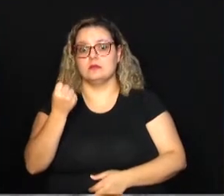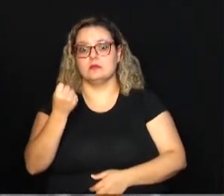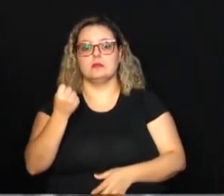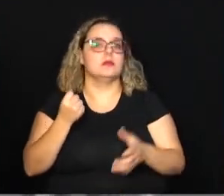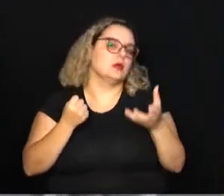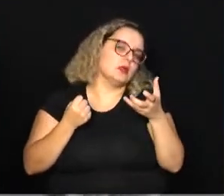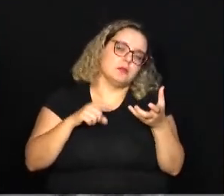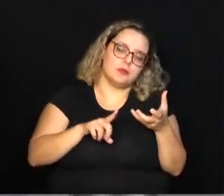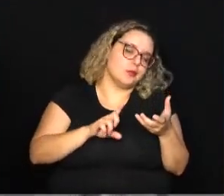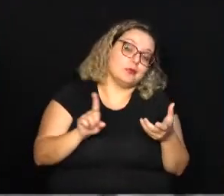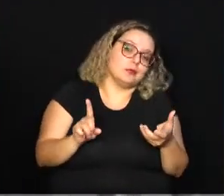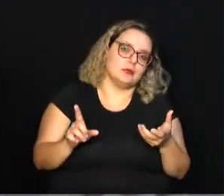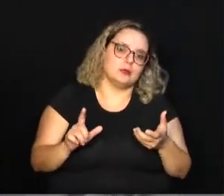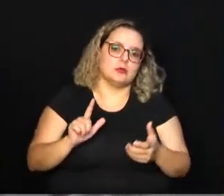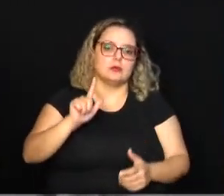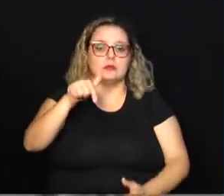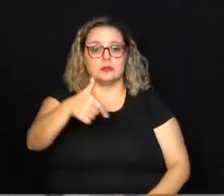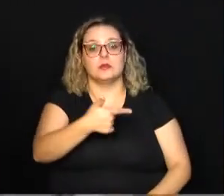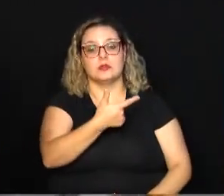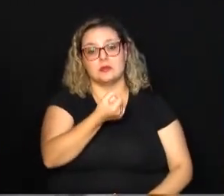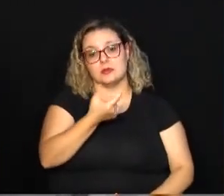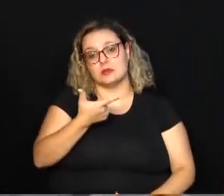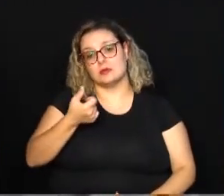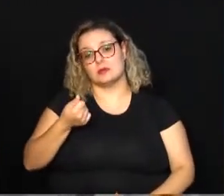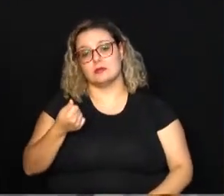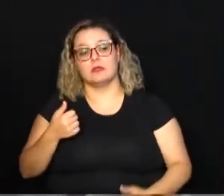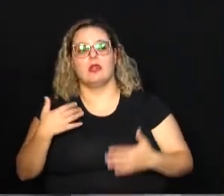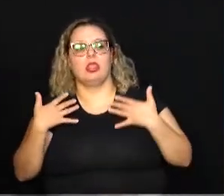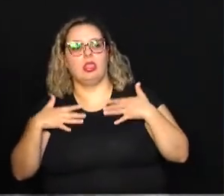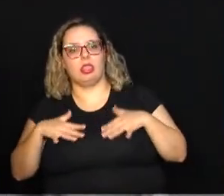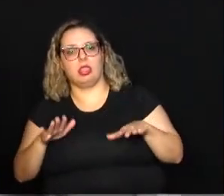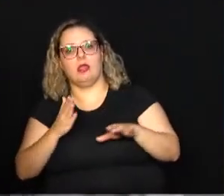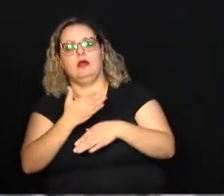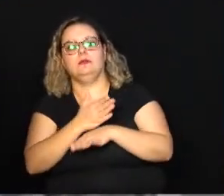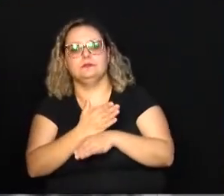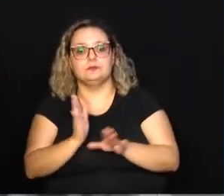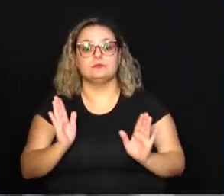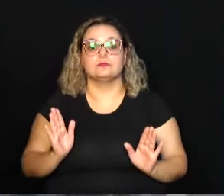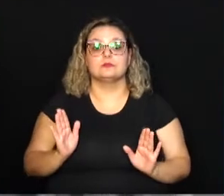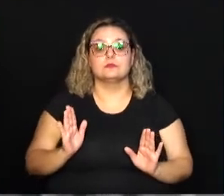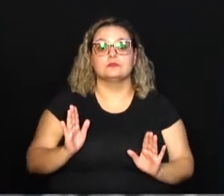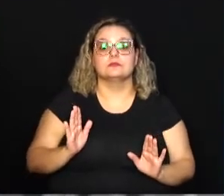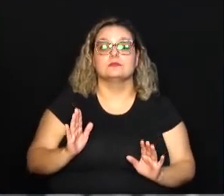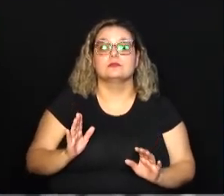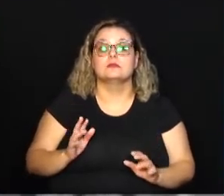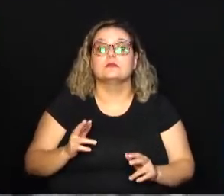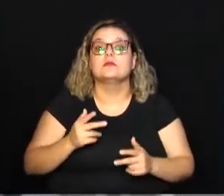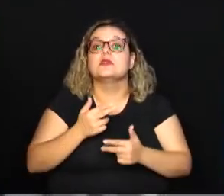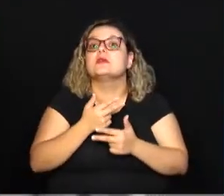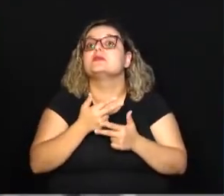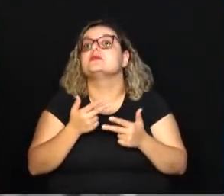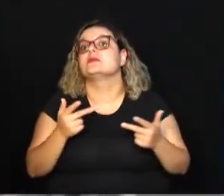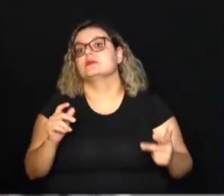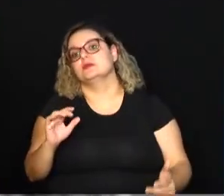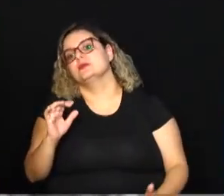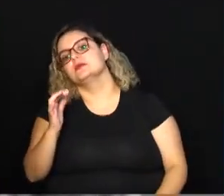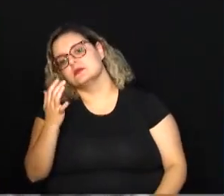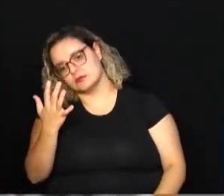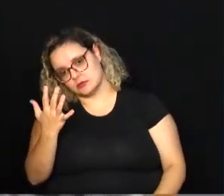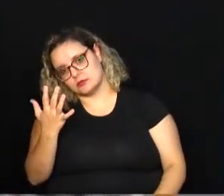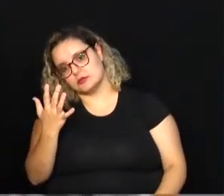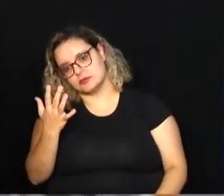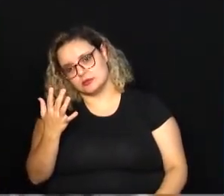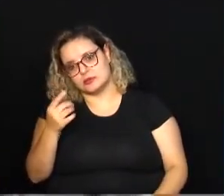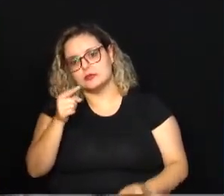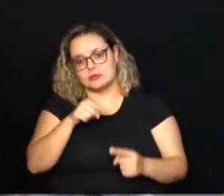pessoas, assim, depois de 2020, meio que deu uma relaxada. Mas tem uma questão que são as condições concretas e